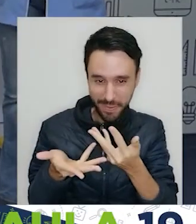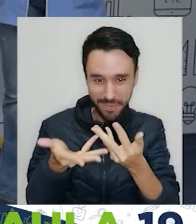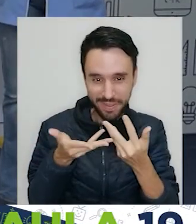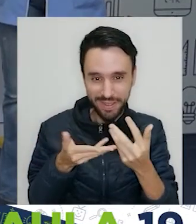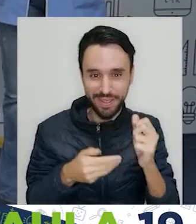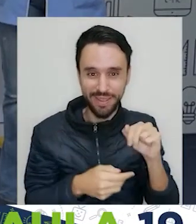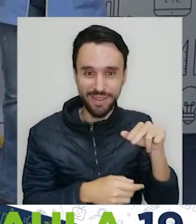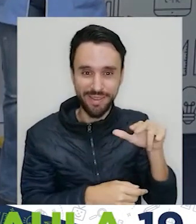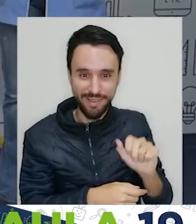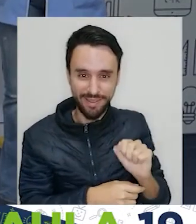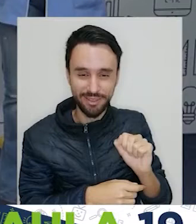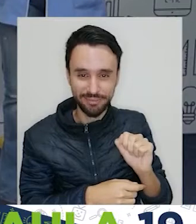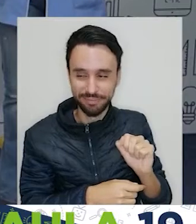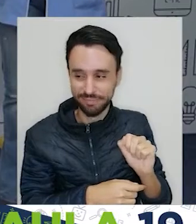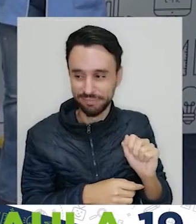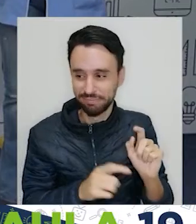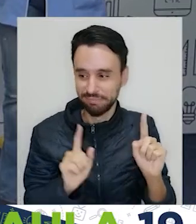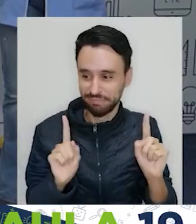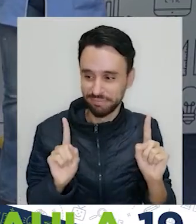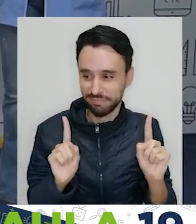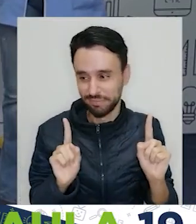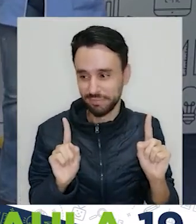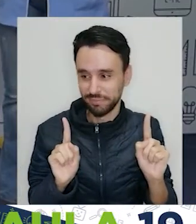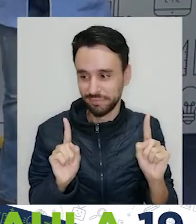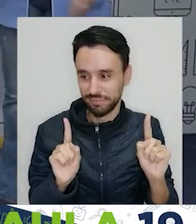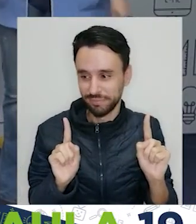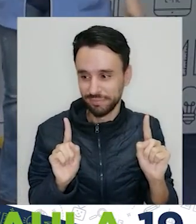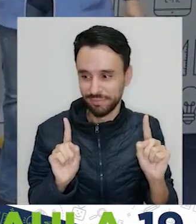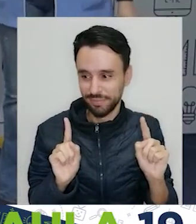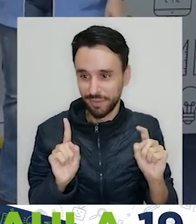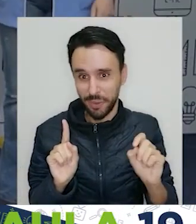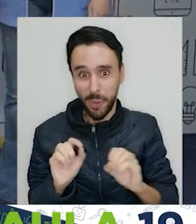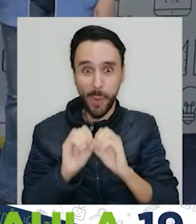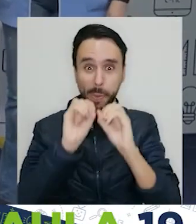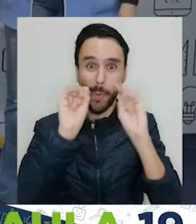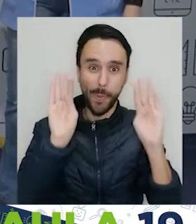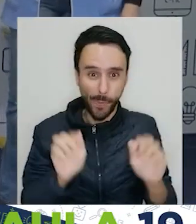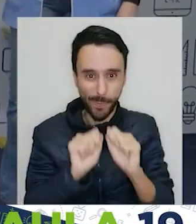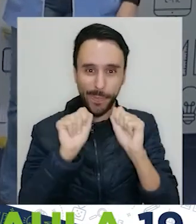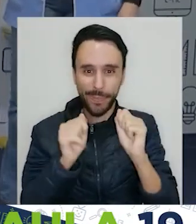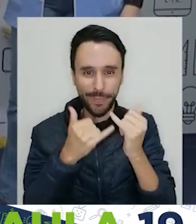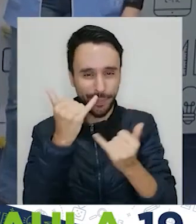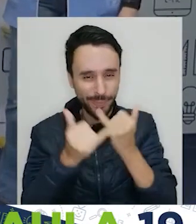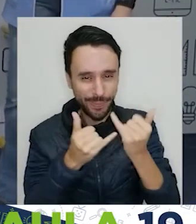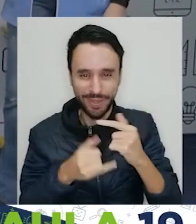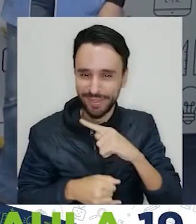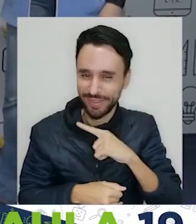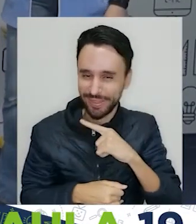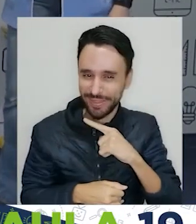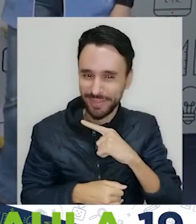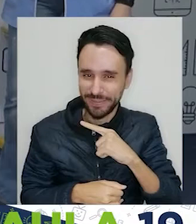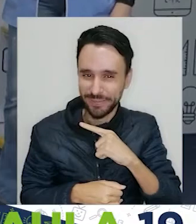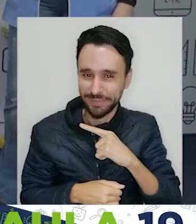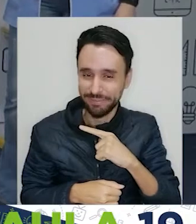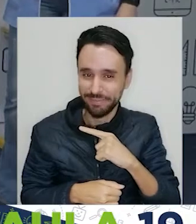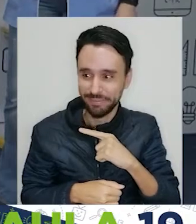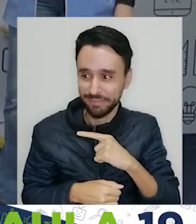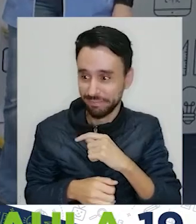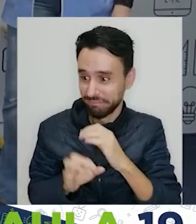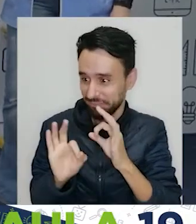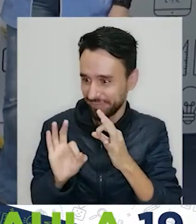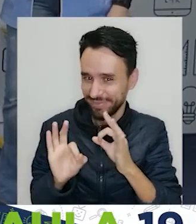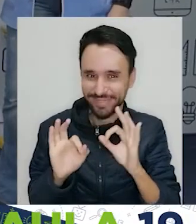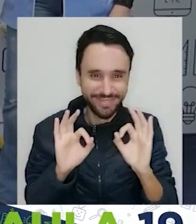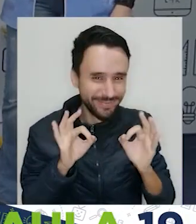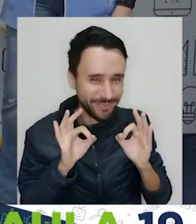Ana? Aí a Ana responde lá, sim, oba! A Ana gosta muito de jogo, assim como nós, professora Suzy. Com